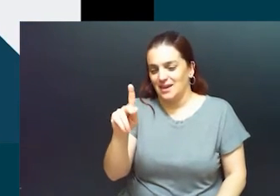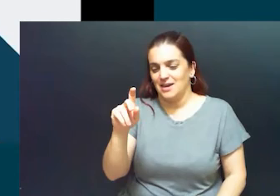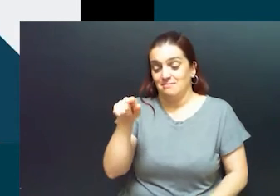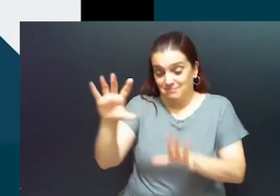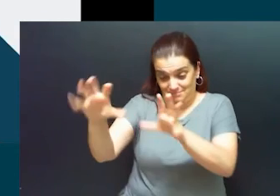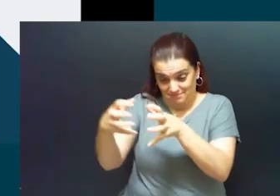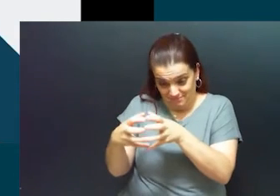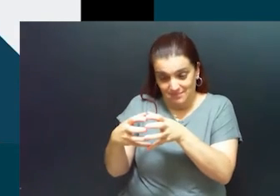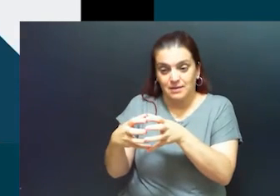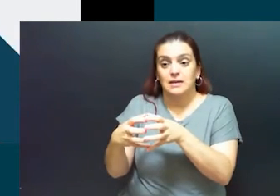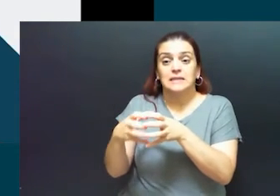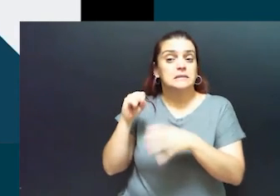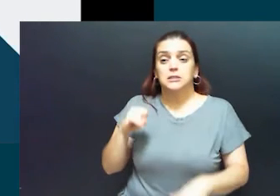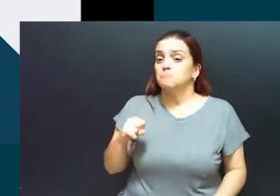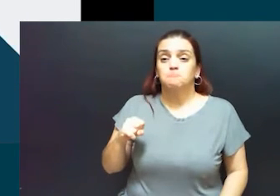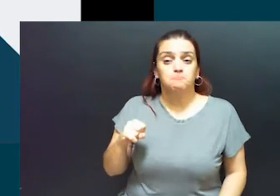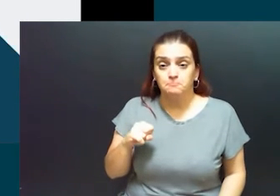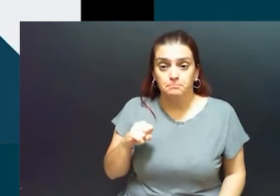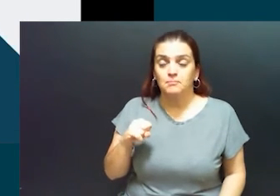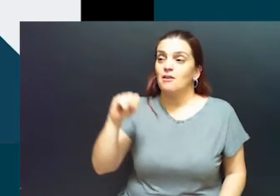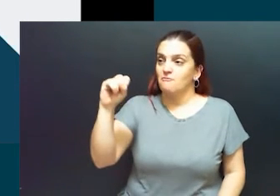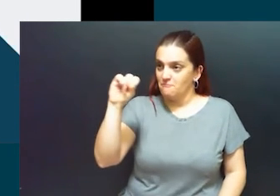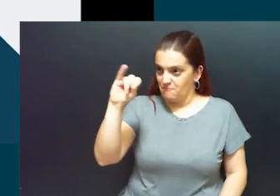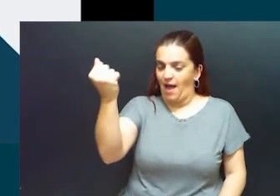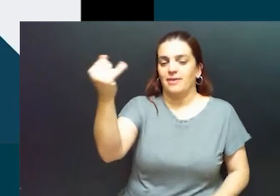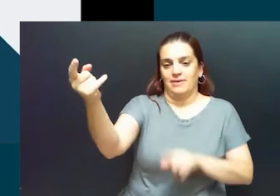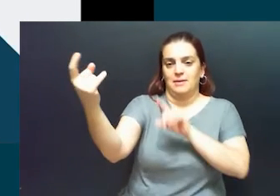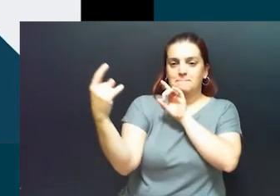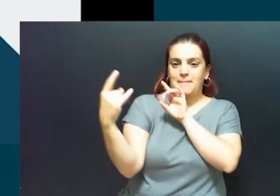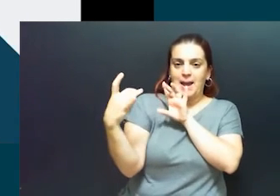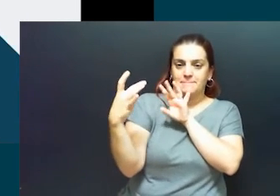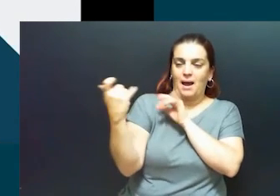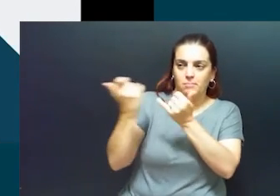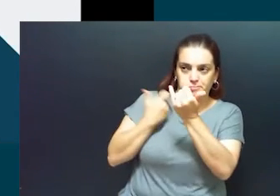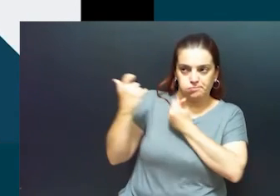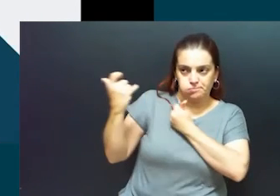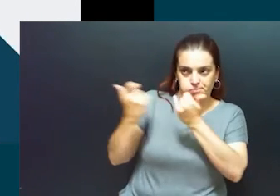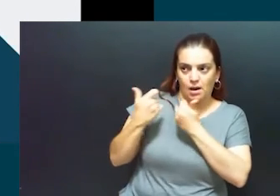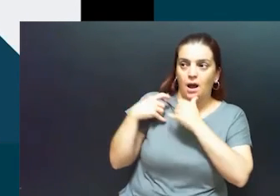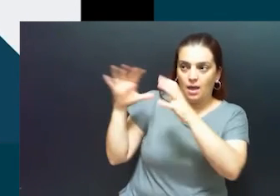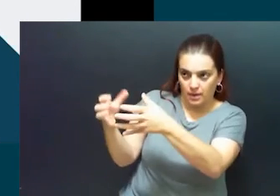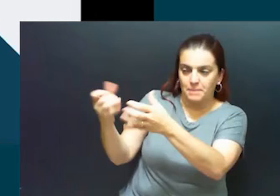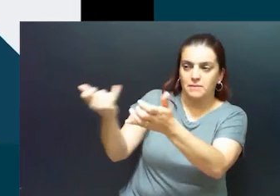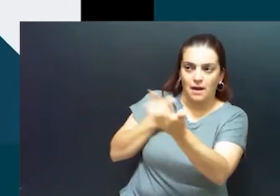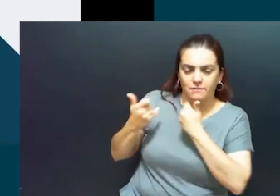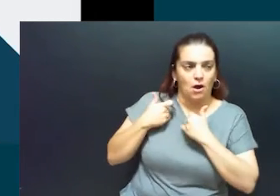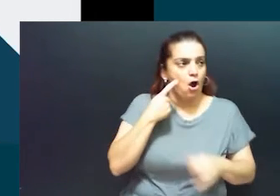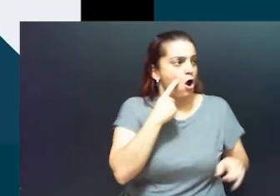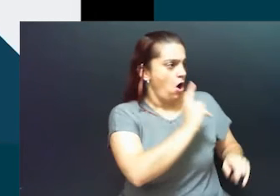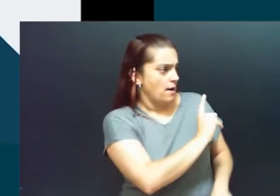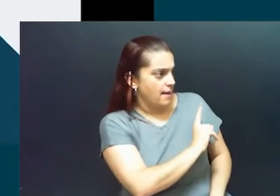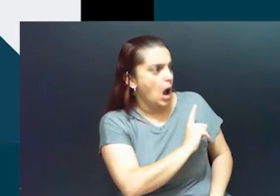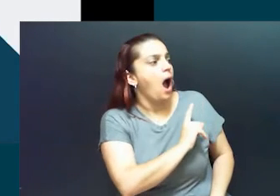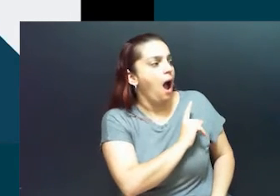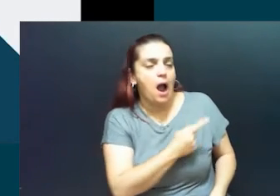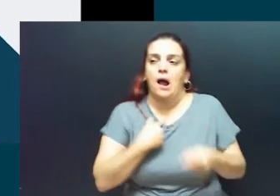empresa, e se não, você vai receber feedback, você vai receber inputs ali dos seus stakeholders que, não, peraí, não é muito bem, porque essa